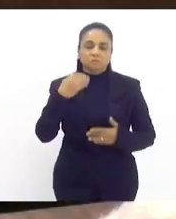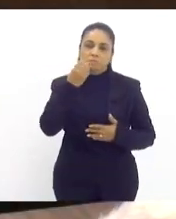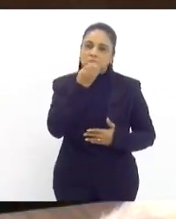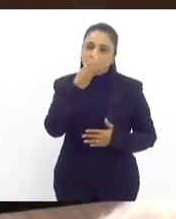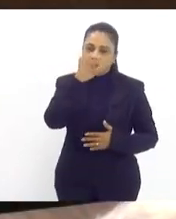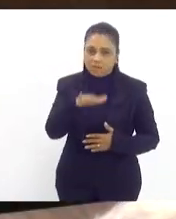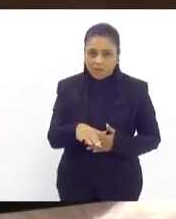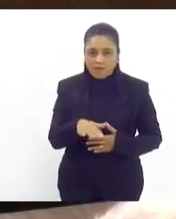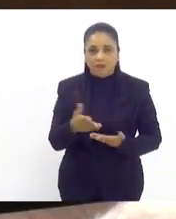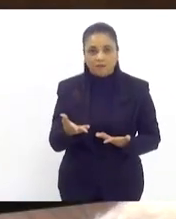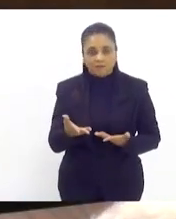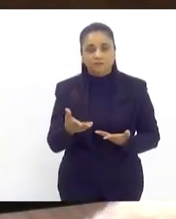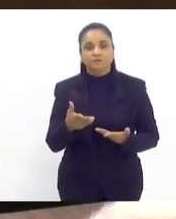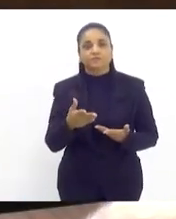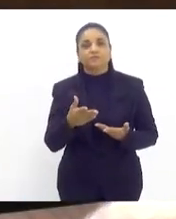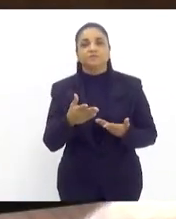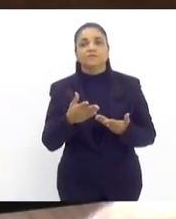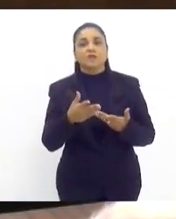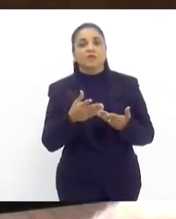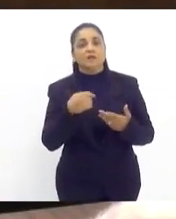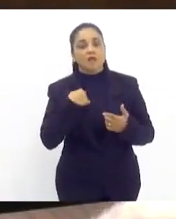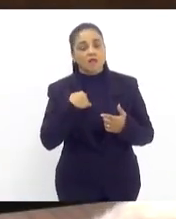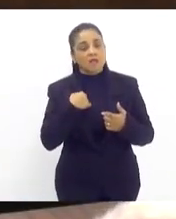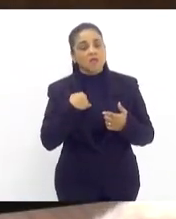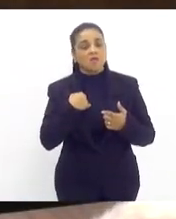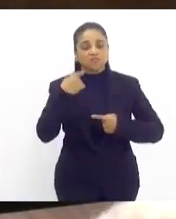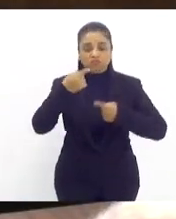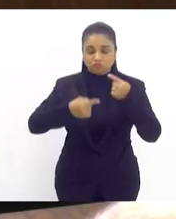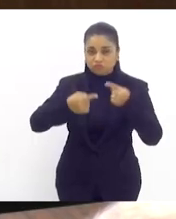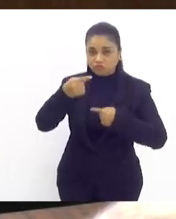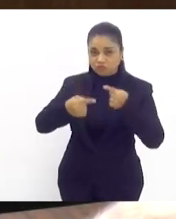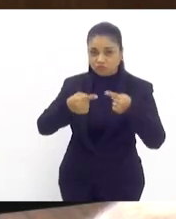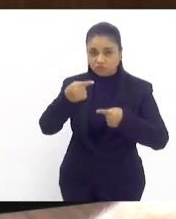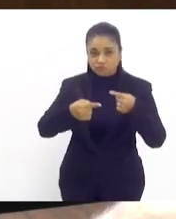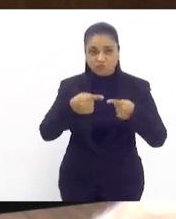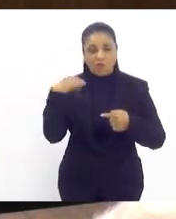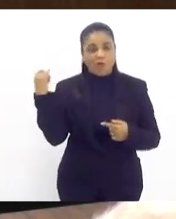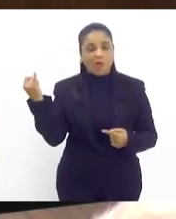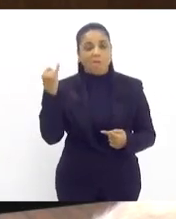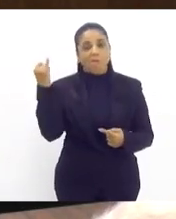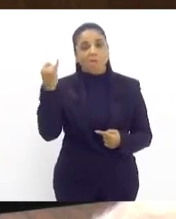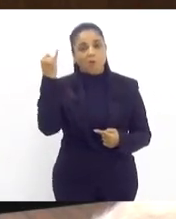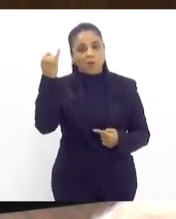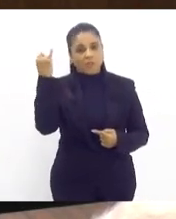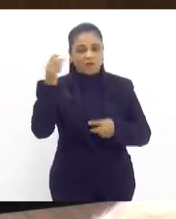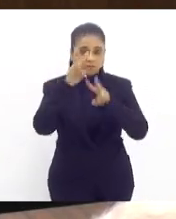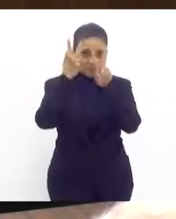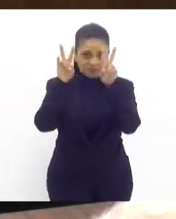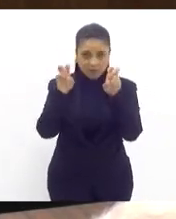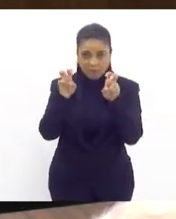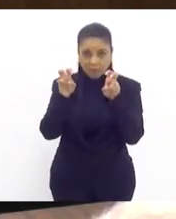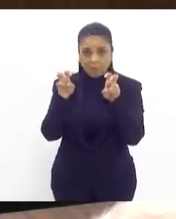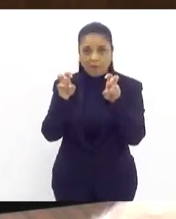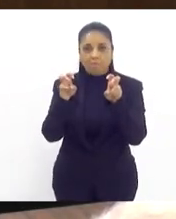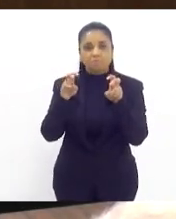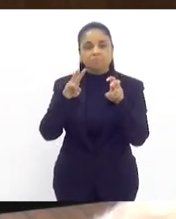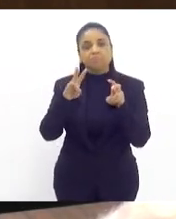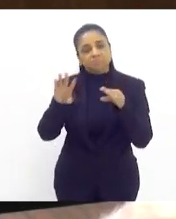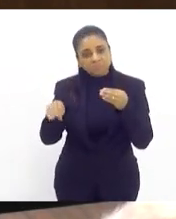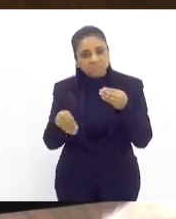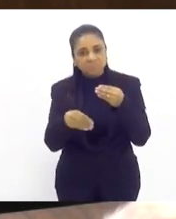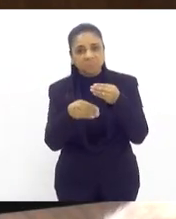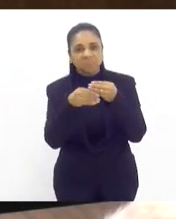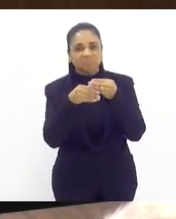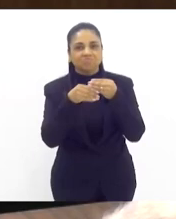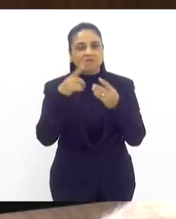venho aqui com muita brevidade discutir essa importante matéria endossando aqui as falas